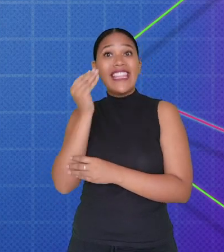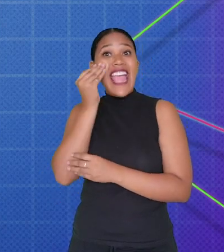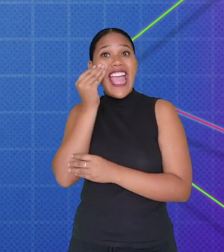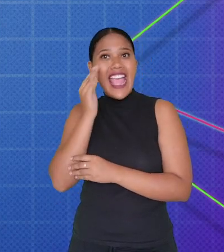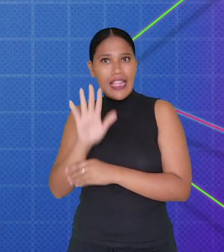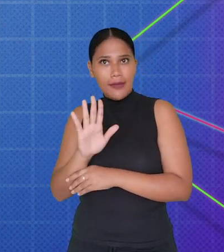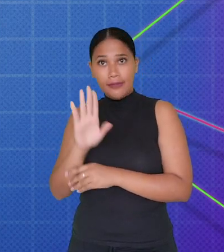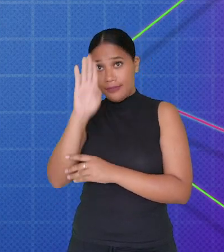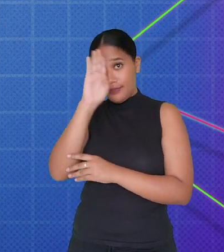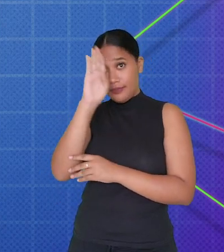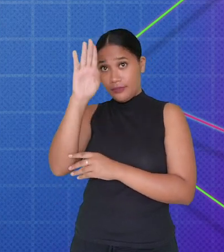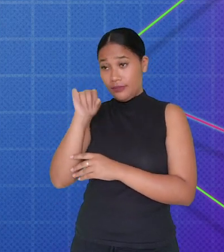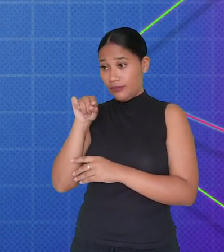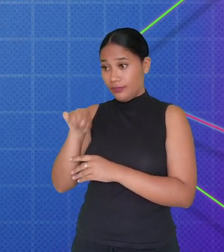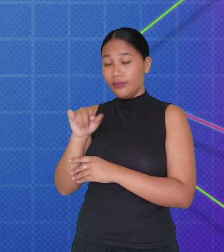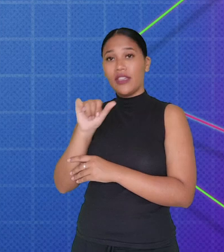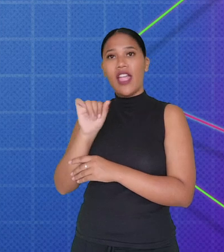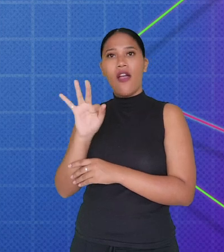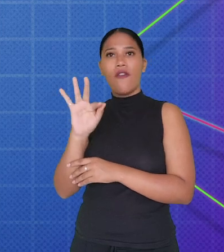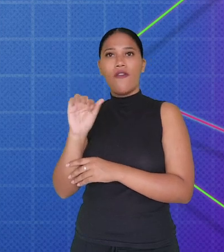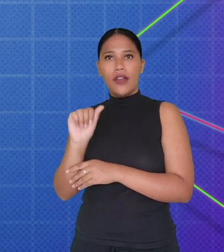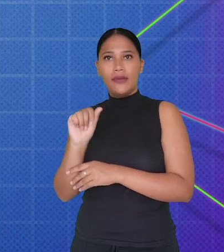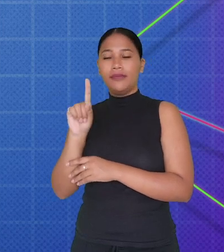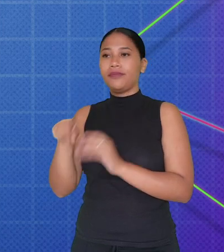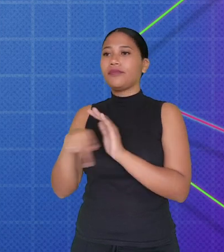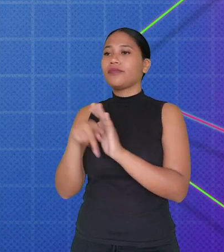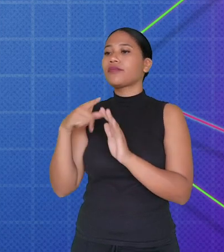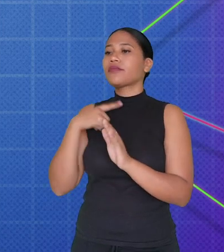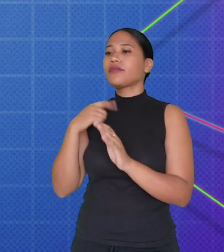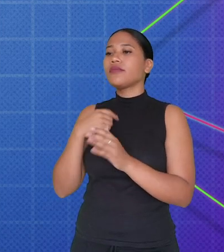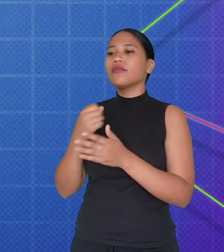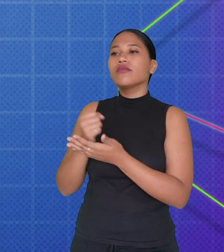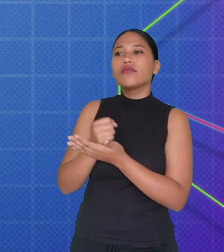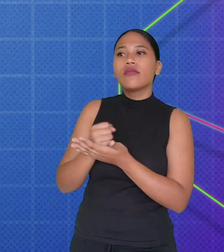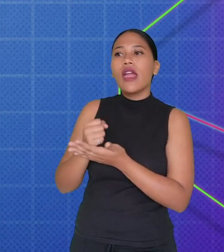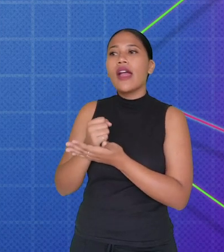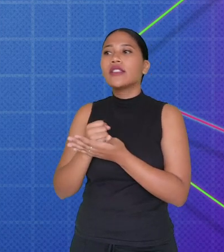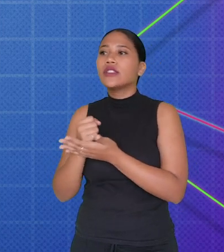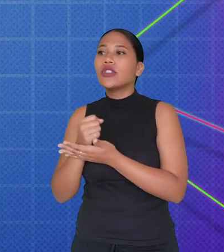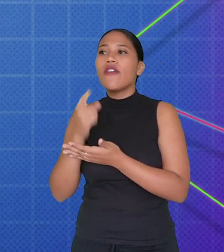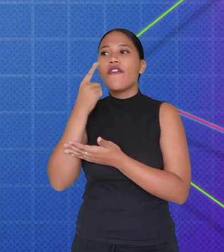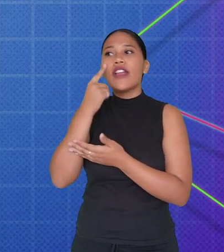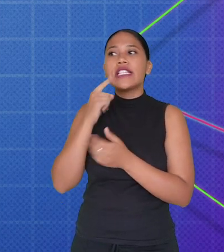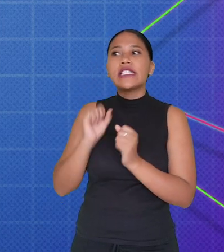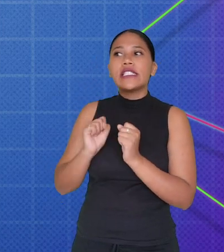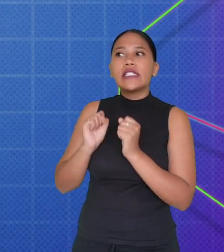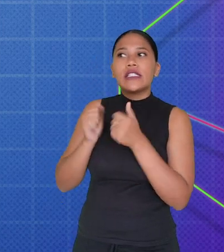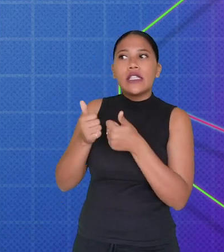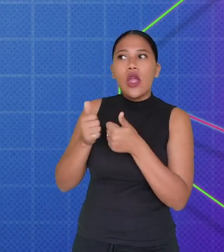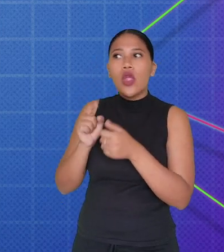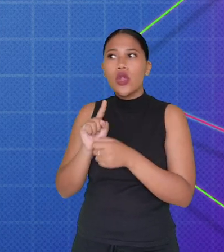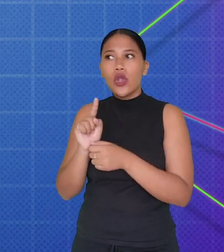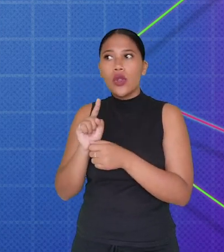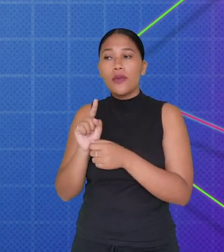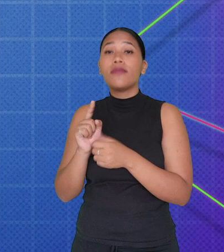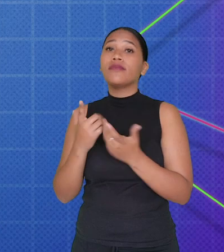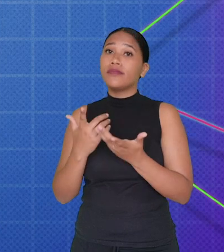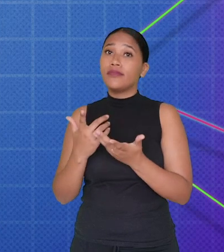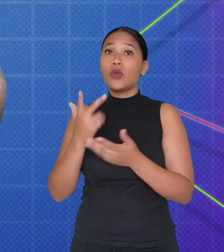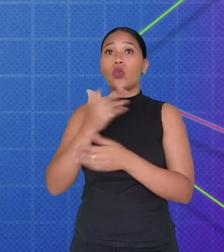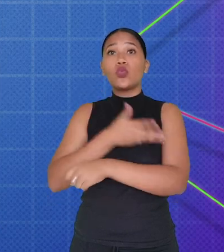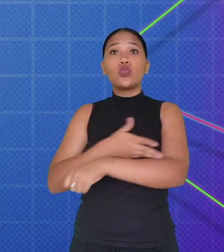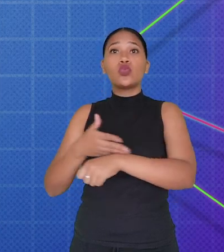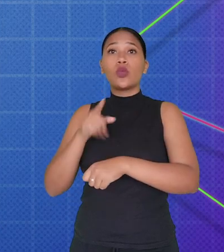o principal objetivo da fase Alfa é testar as funcionalidades básicas do jogo e avaliar se o projeto está seguindo na direção correta